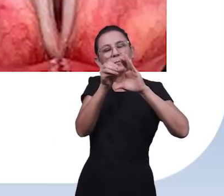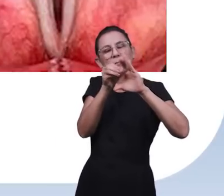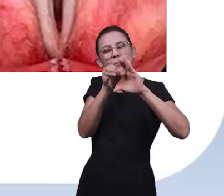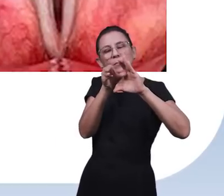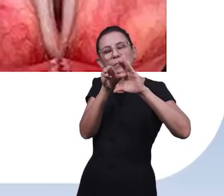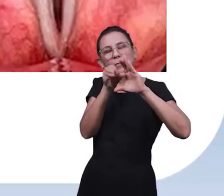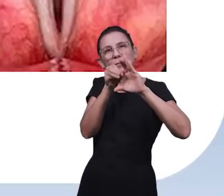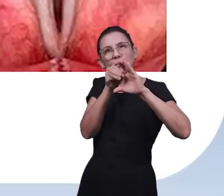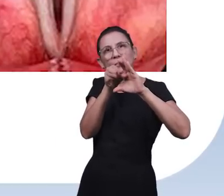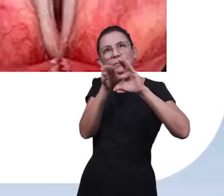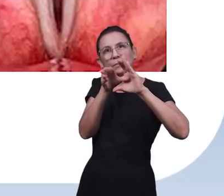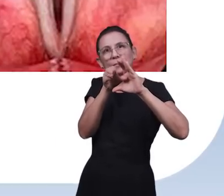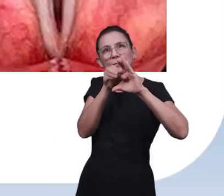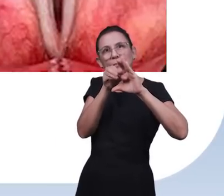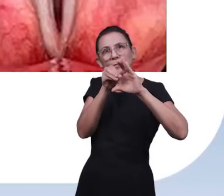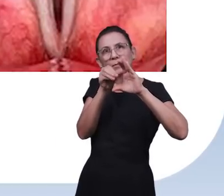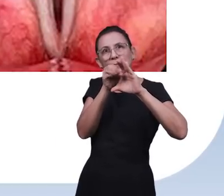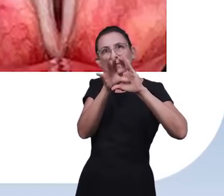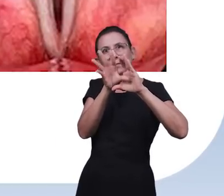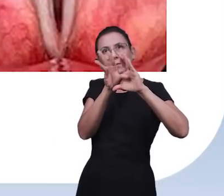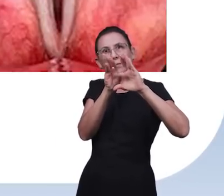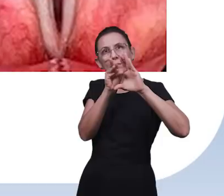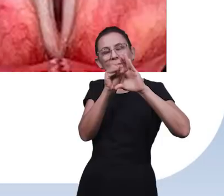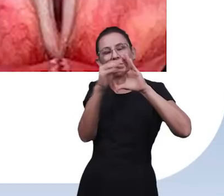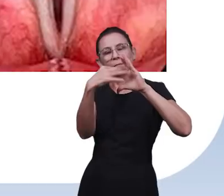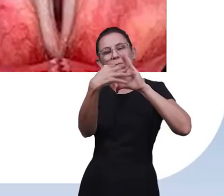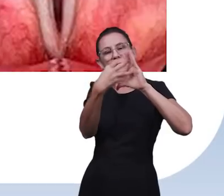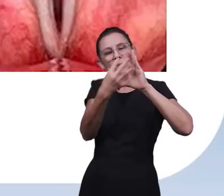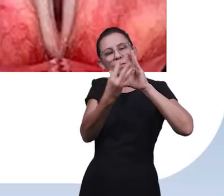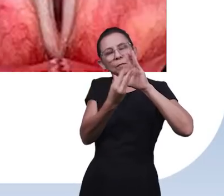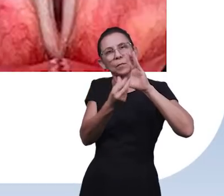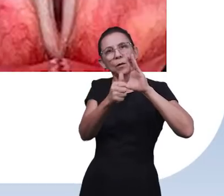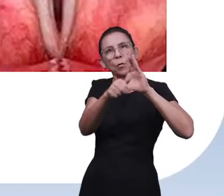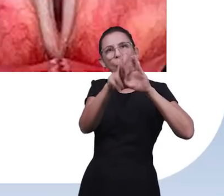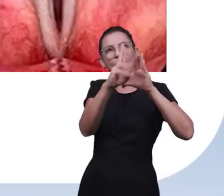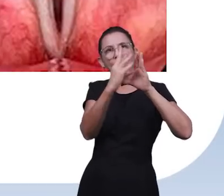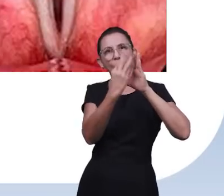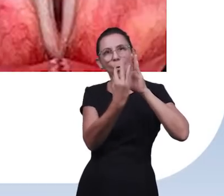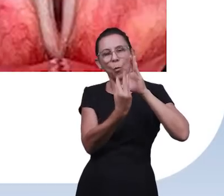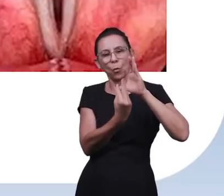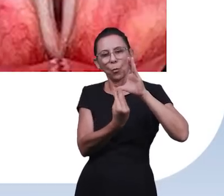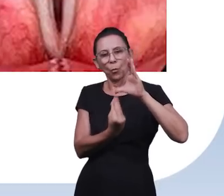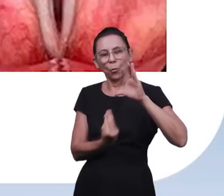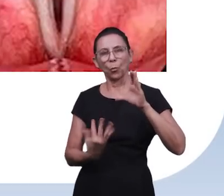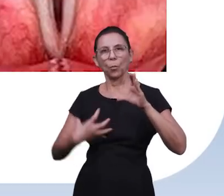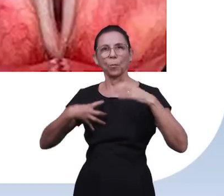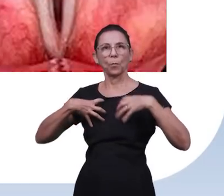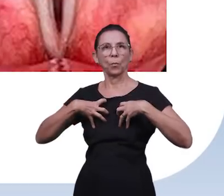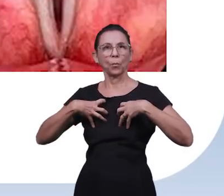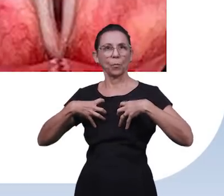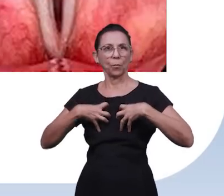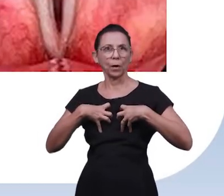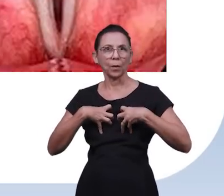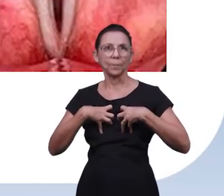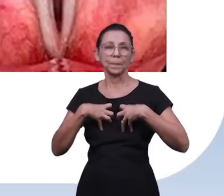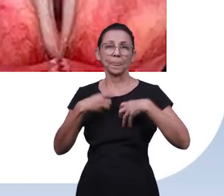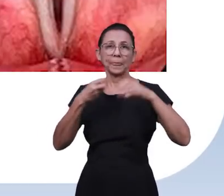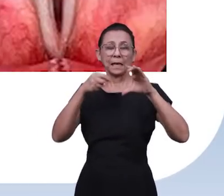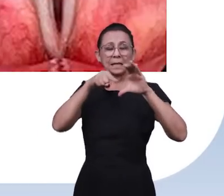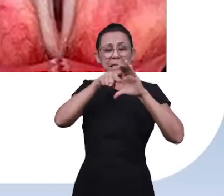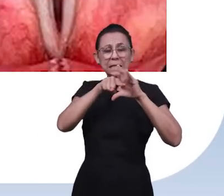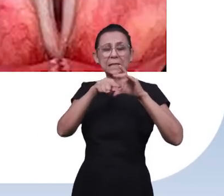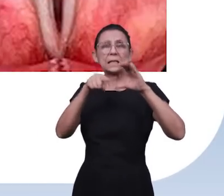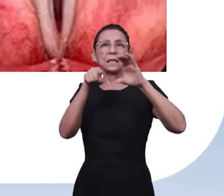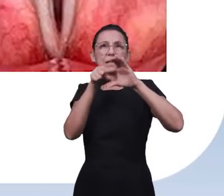compõem a nossa traqueia, ou seja, aquele tubo que vai levando o ar para os nossos pulmões. Quando as minhas pregas estão fechadas ou